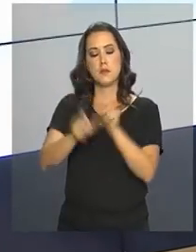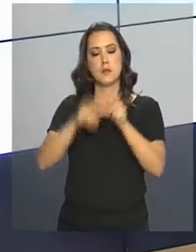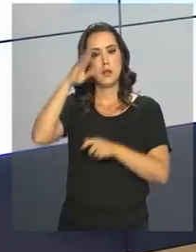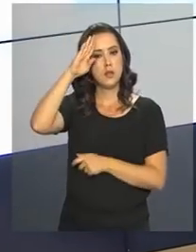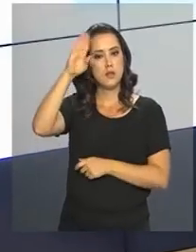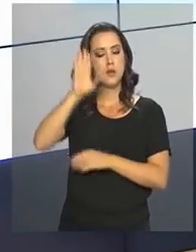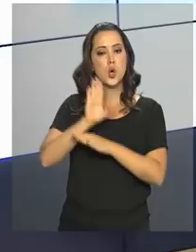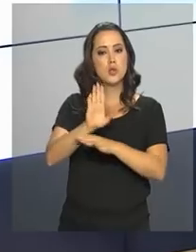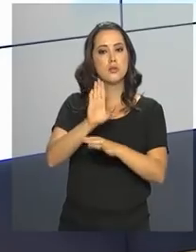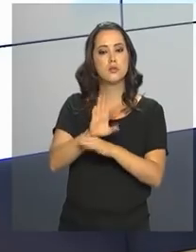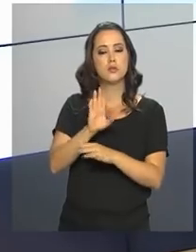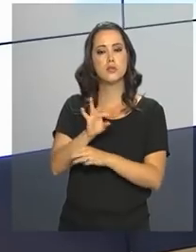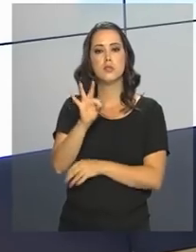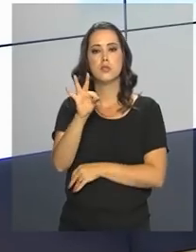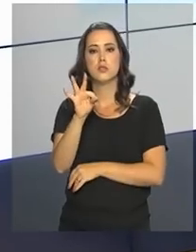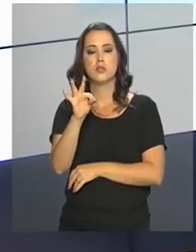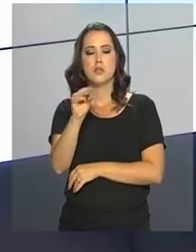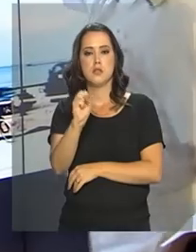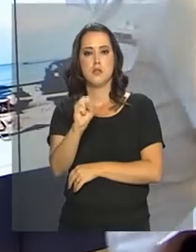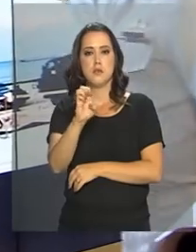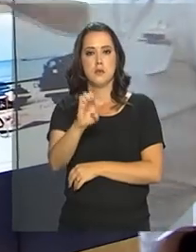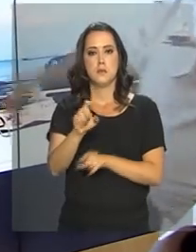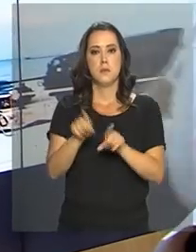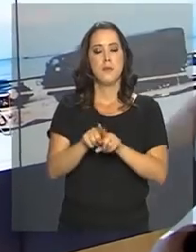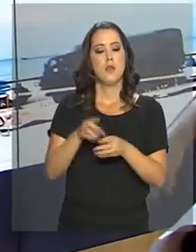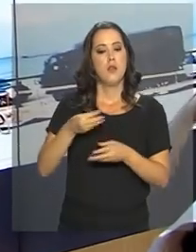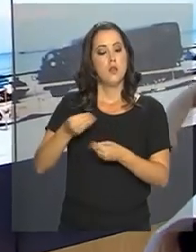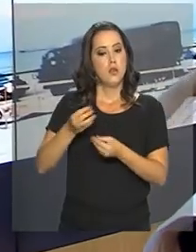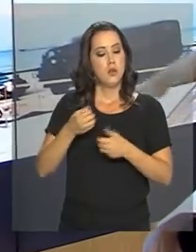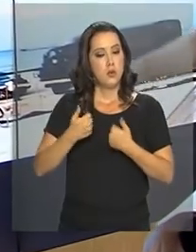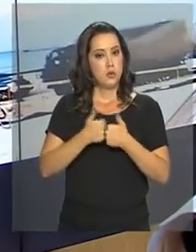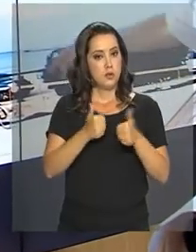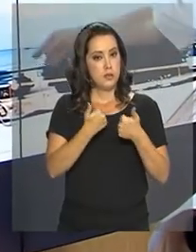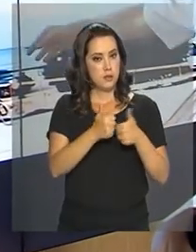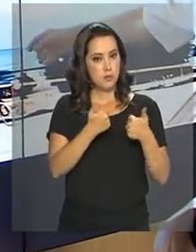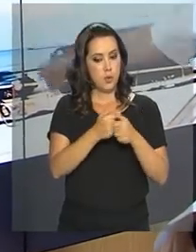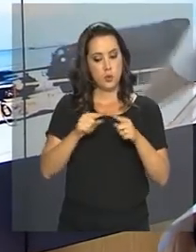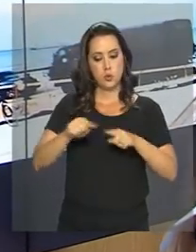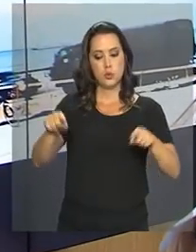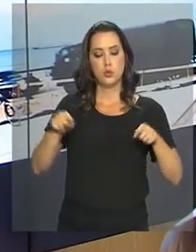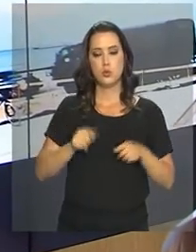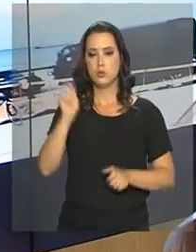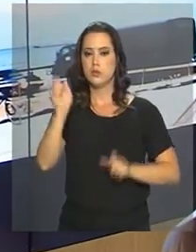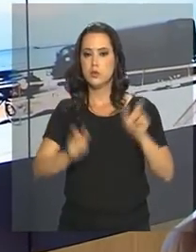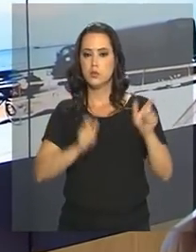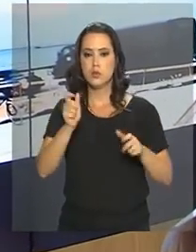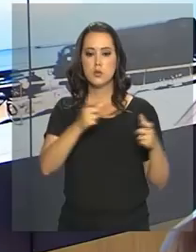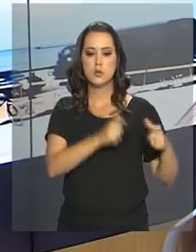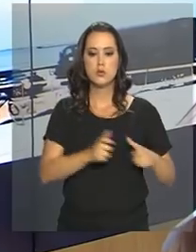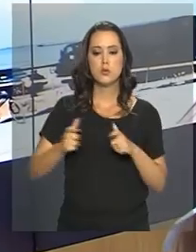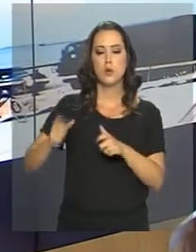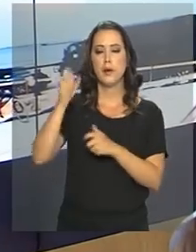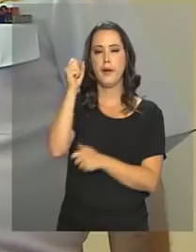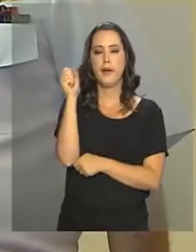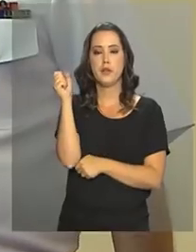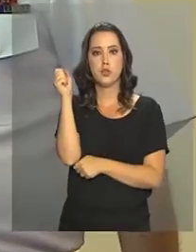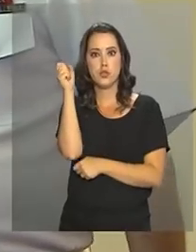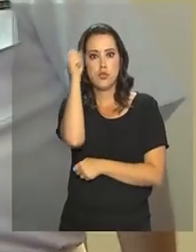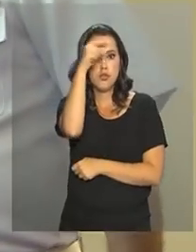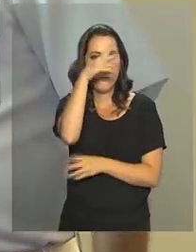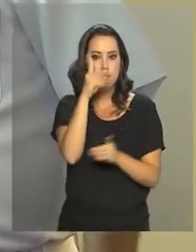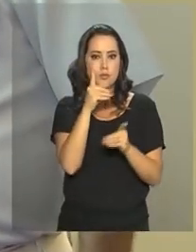vão auxiliar os tribunais regionais eleitorais na distribuição de urnas e mesários nas áreas de difícil acesso